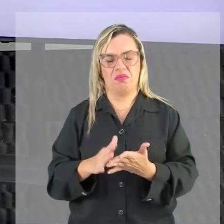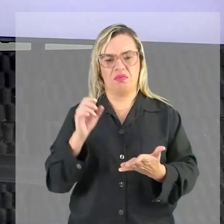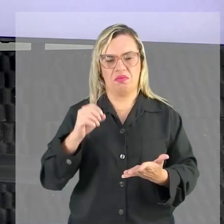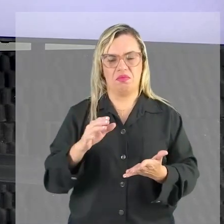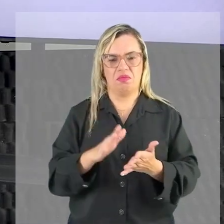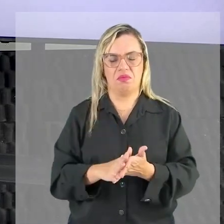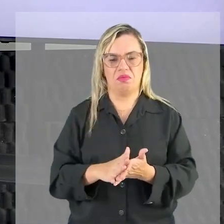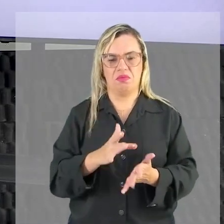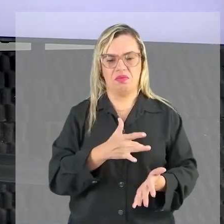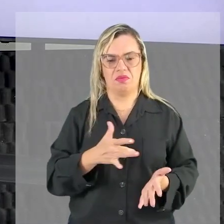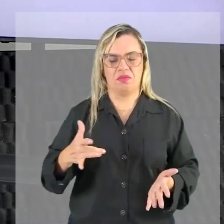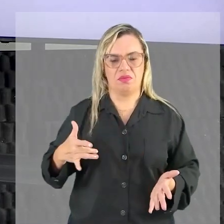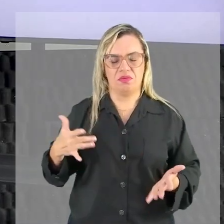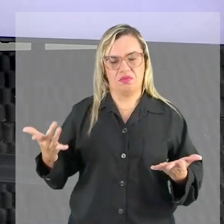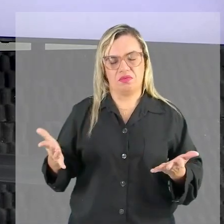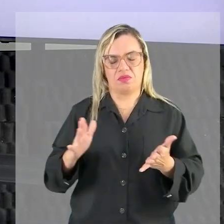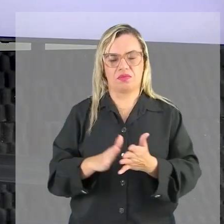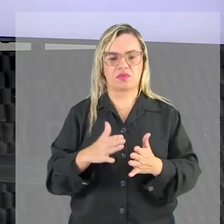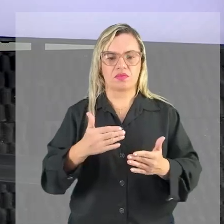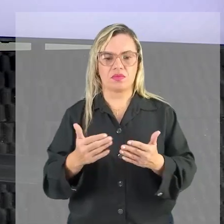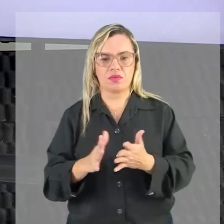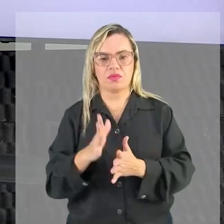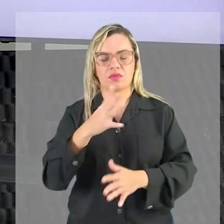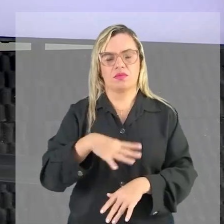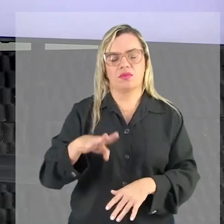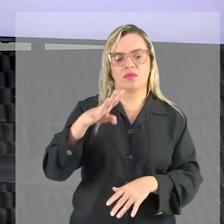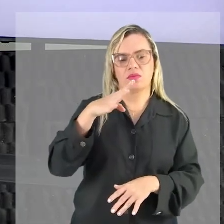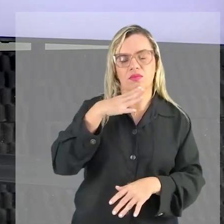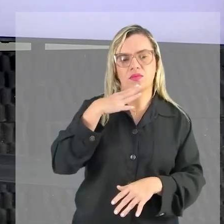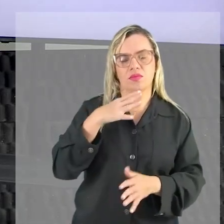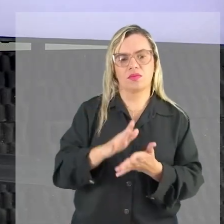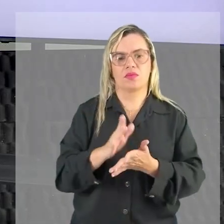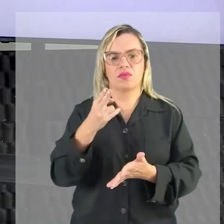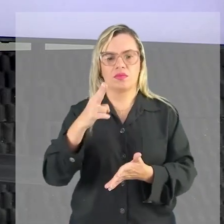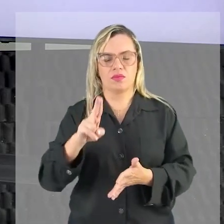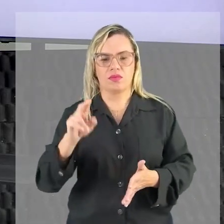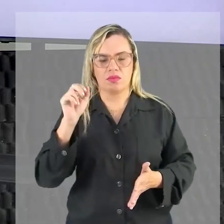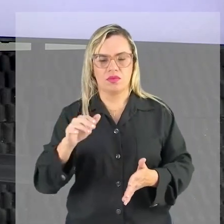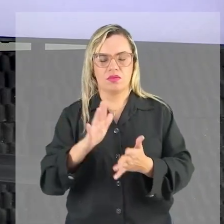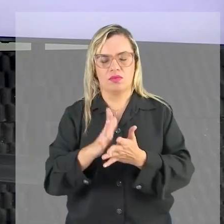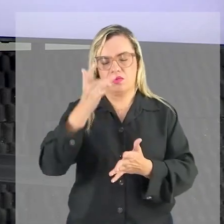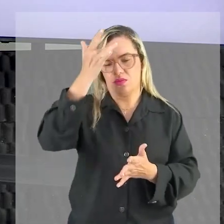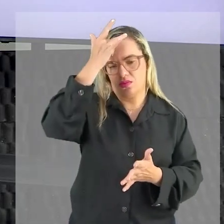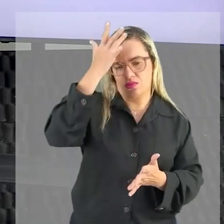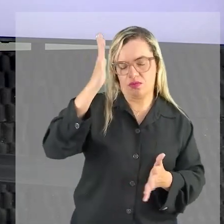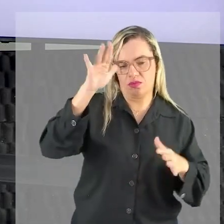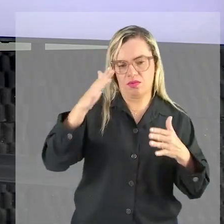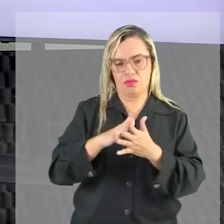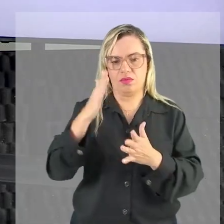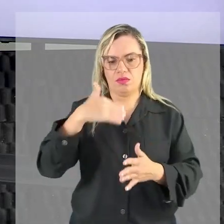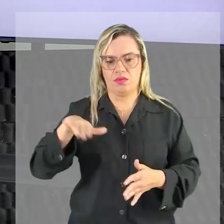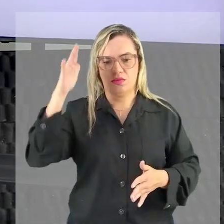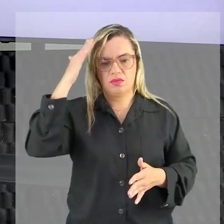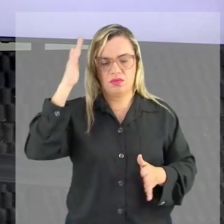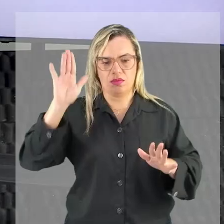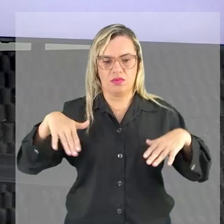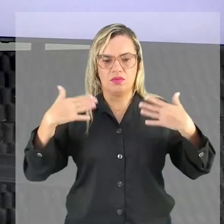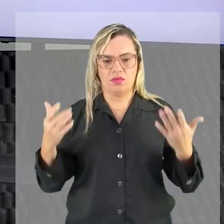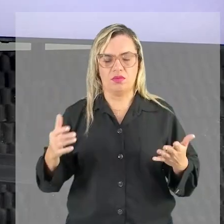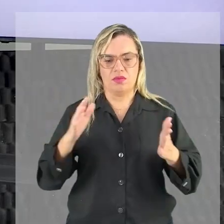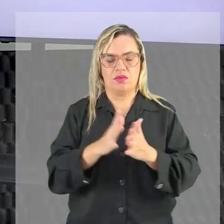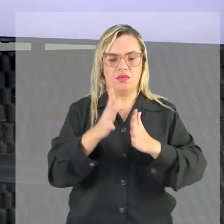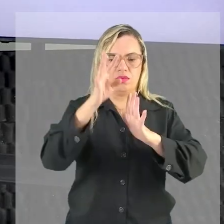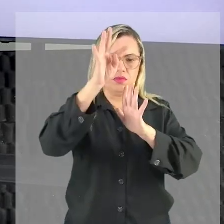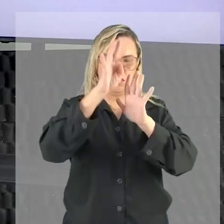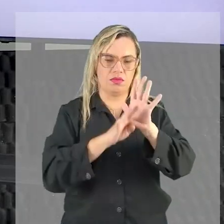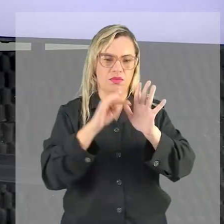não. Então, conheço essas nomenclaturas, facilita bastante o meu entendimento. Então, aqui no texto ele